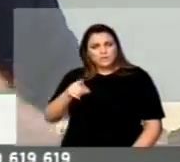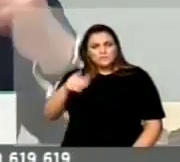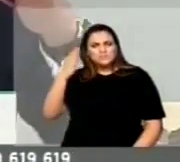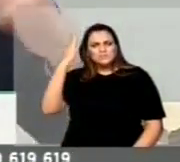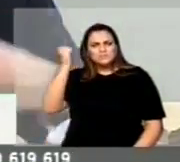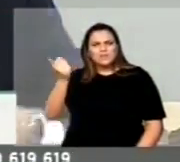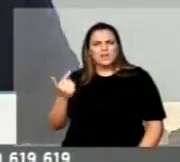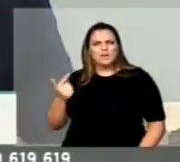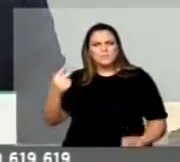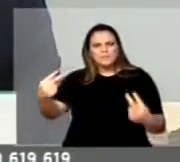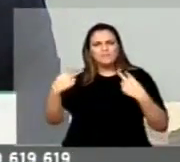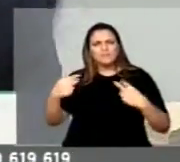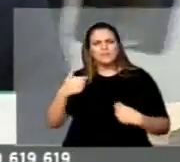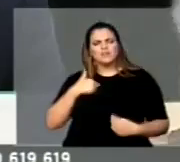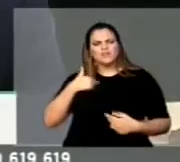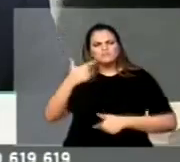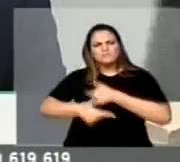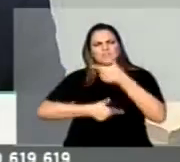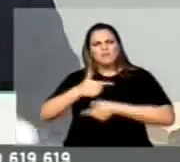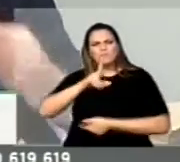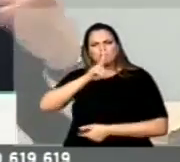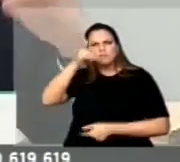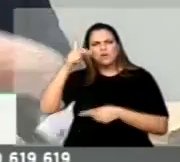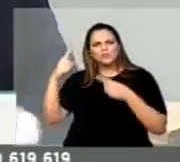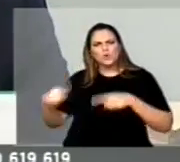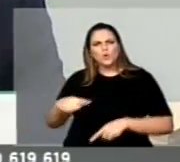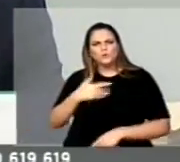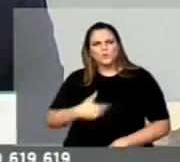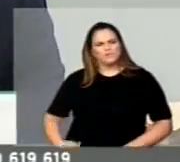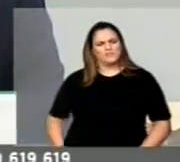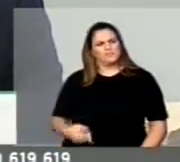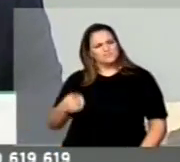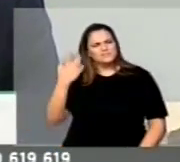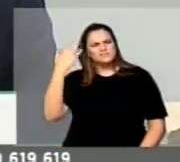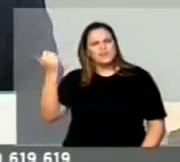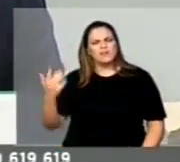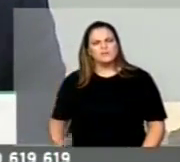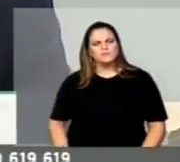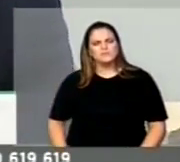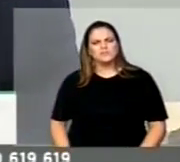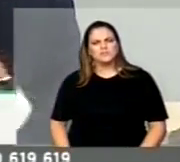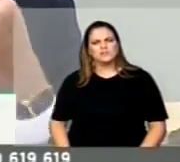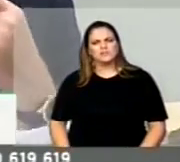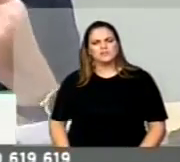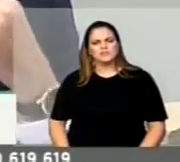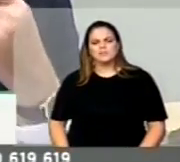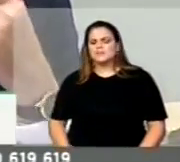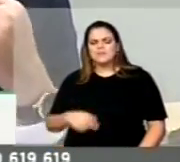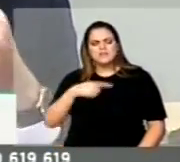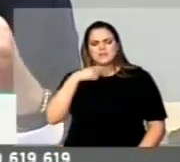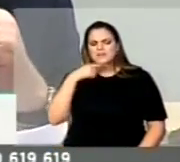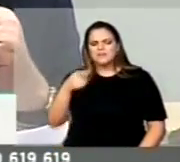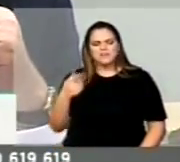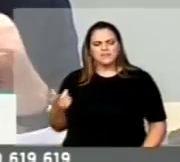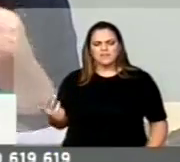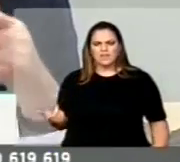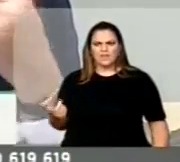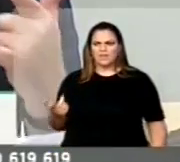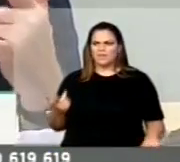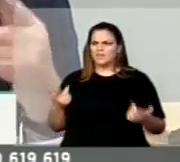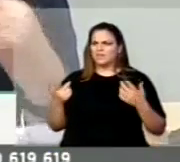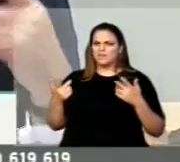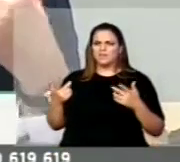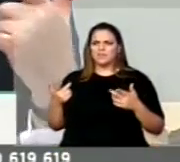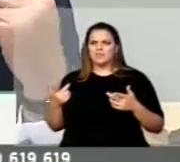petrolão, o quanto oposição ao governo eu fui. O quanto oposição ao governo eu fui. Não há uma pessoa com mínimo de credibilidade que